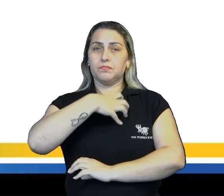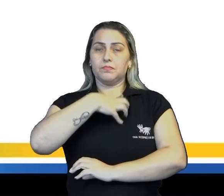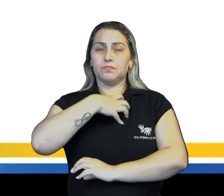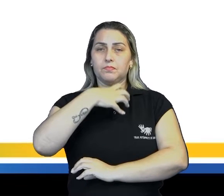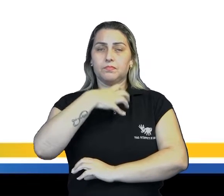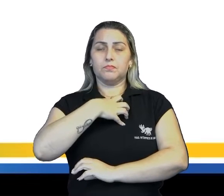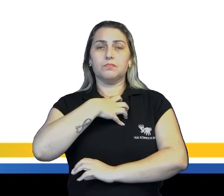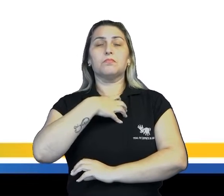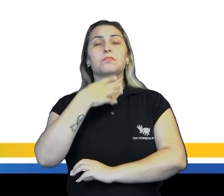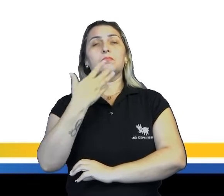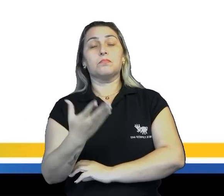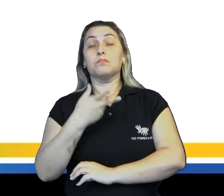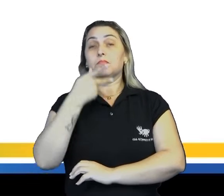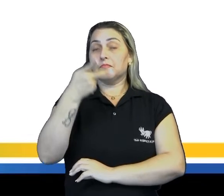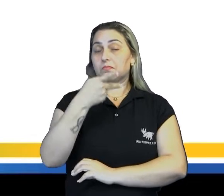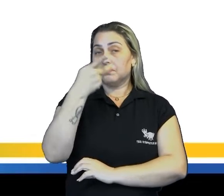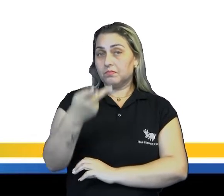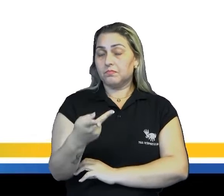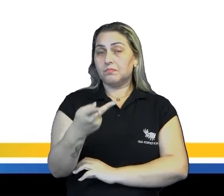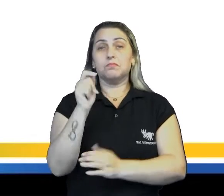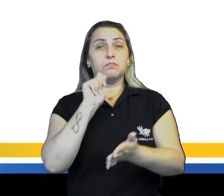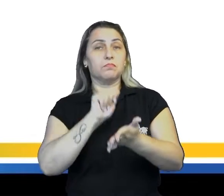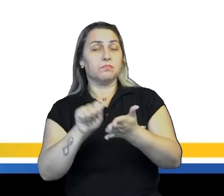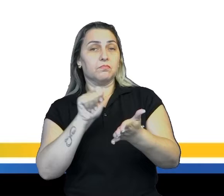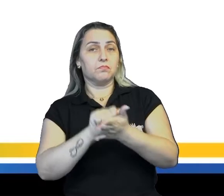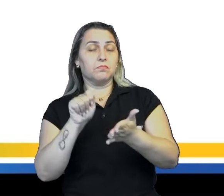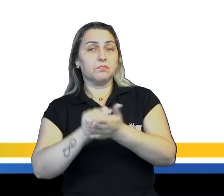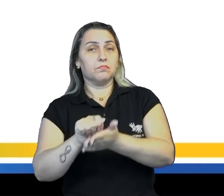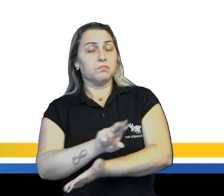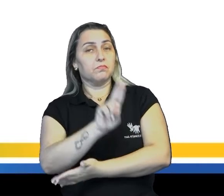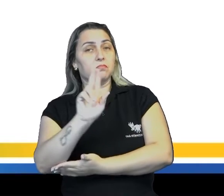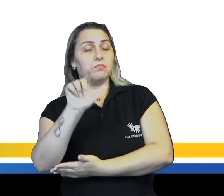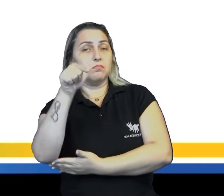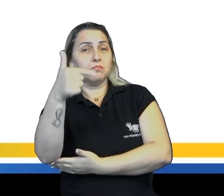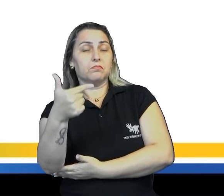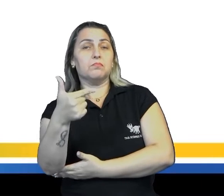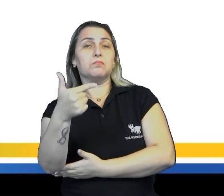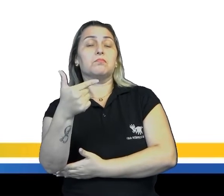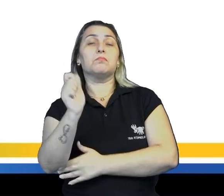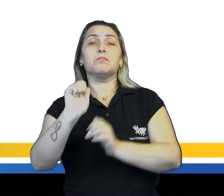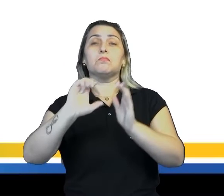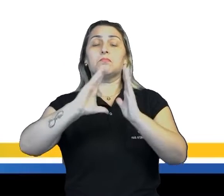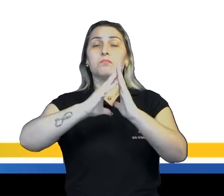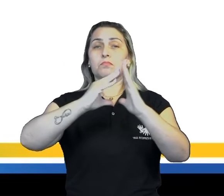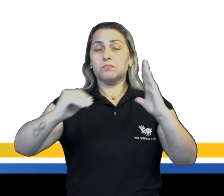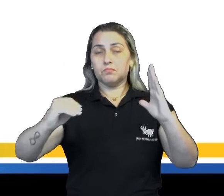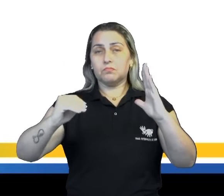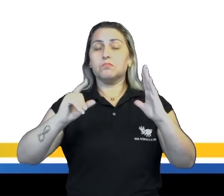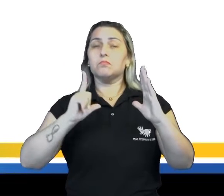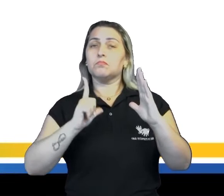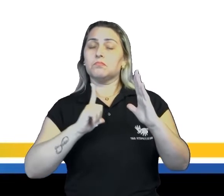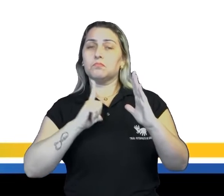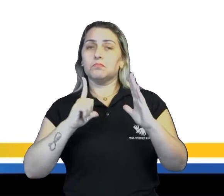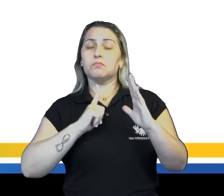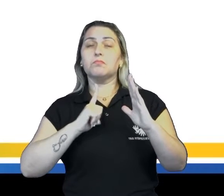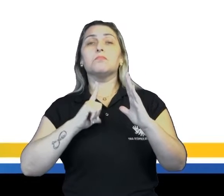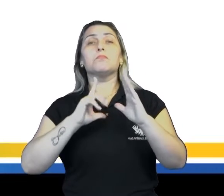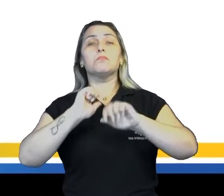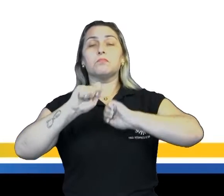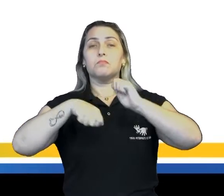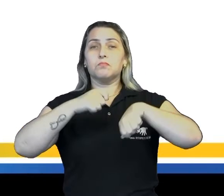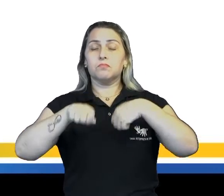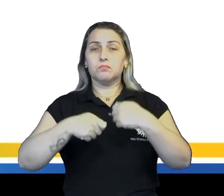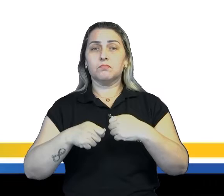sentimentos, seja através da fala, da escrita ou de outros signos convencionais, tais como